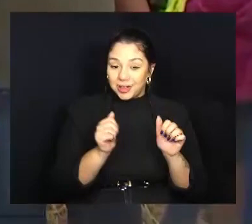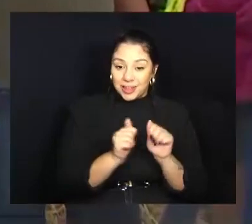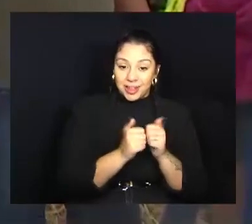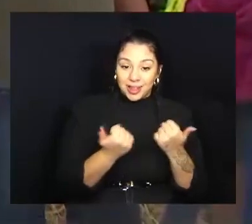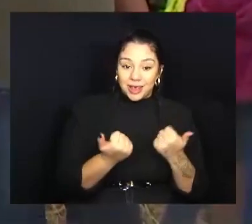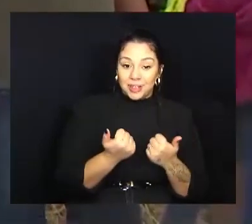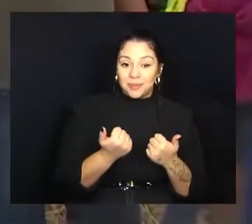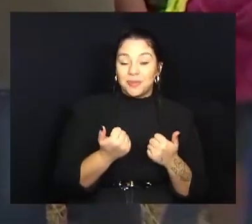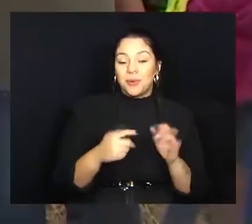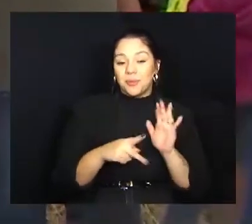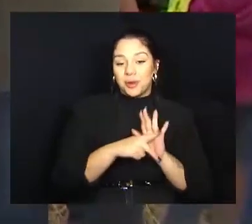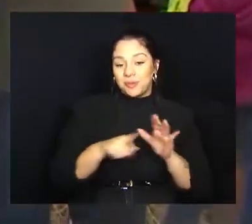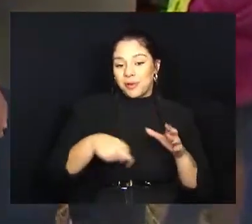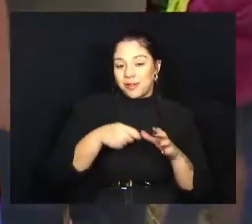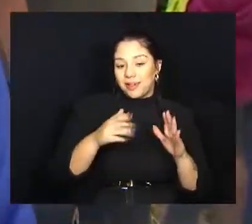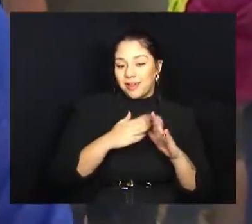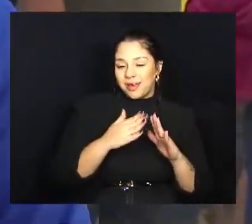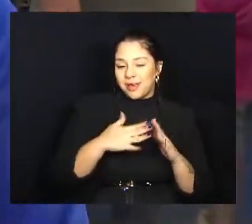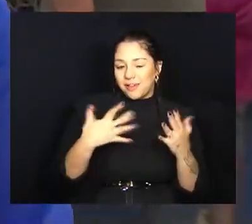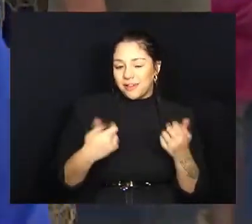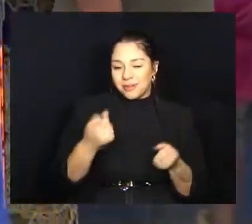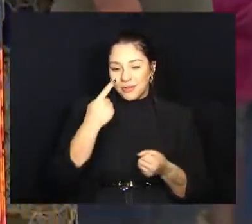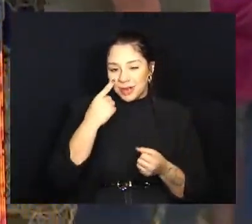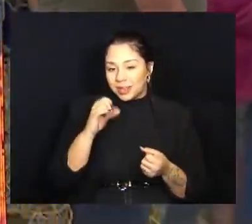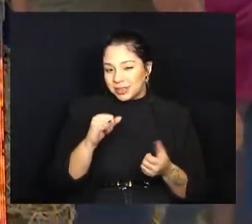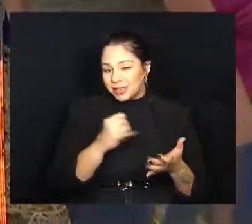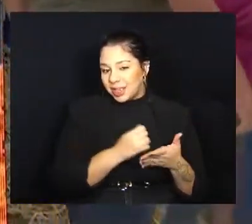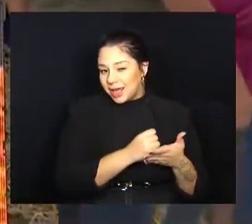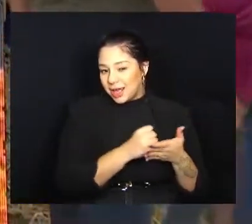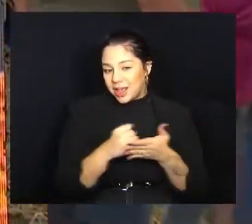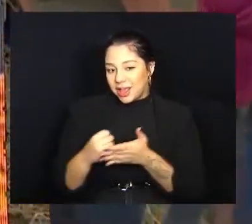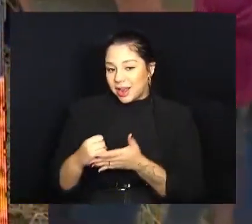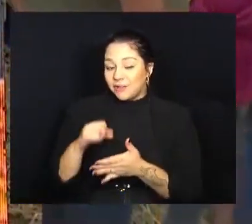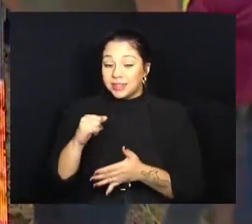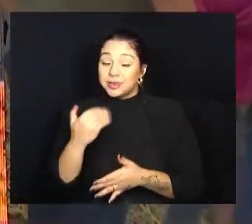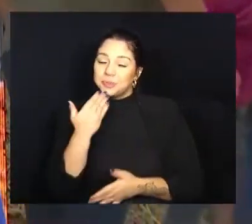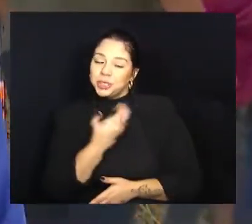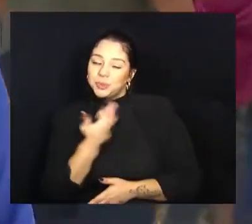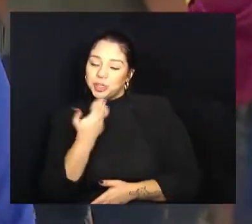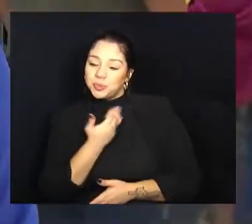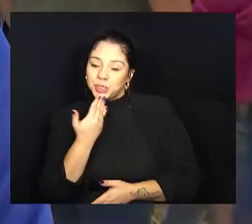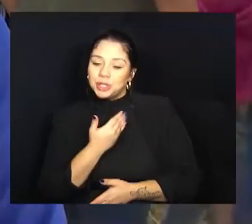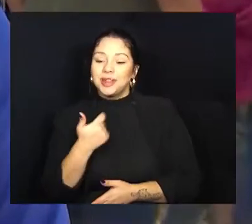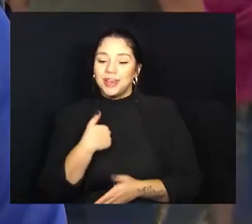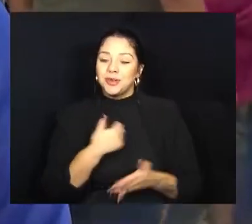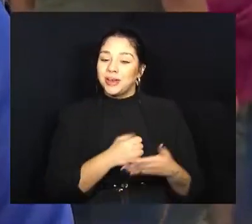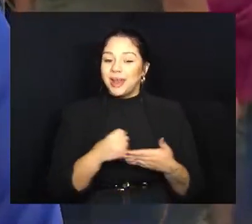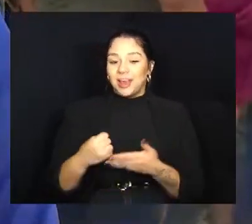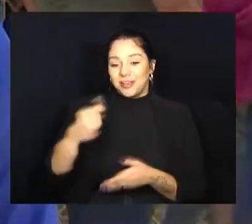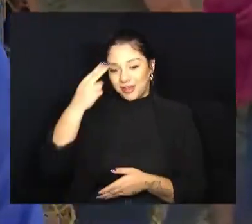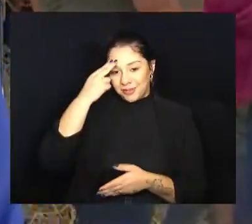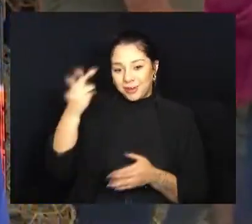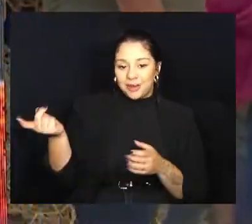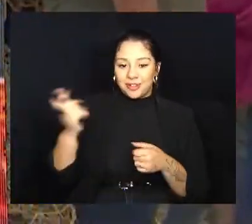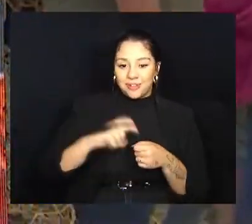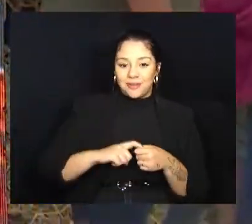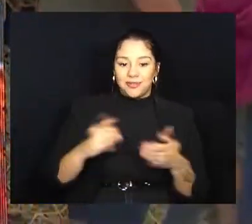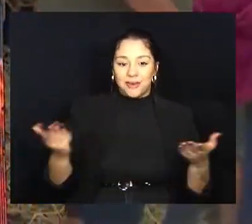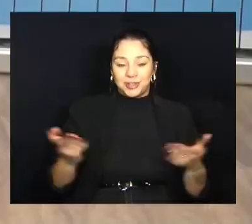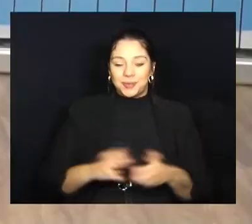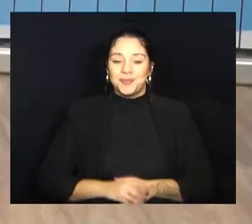coisa. Eu vou pensar se eu levo aí para a redação, viu? Se vocês pedirem bastante, eu levo. Gabriel, é com você de volta aí dos